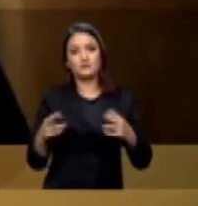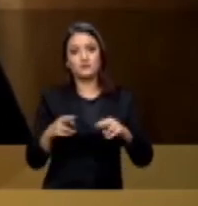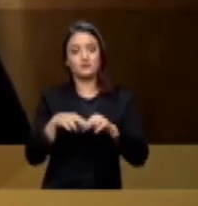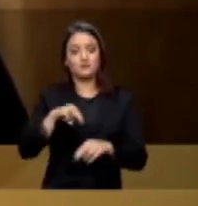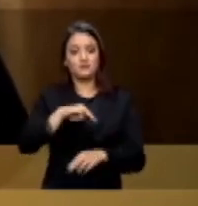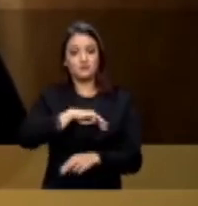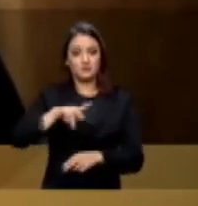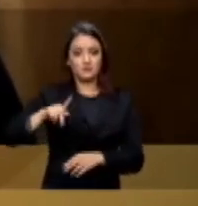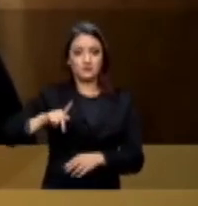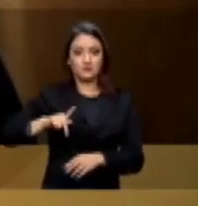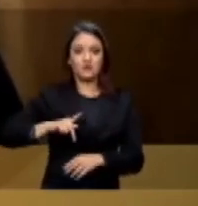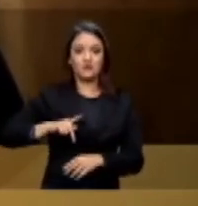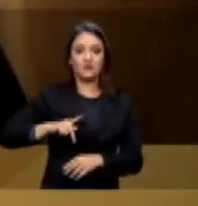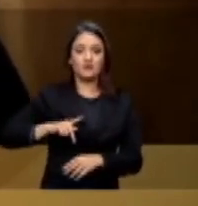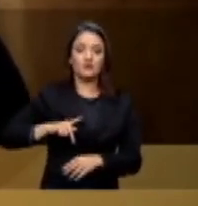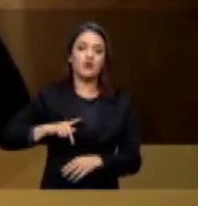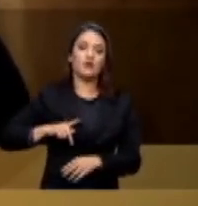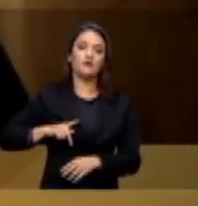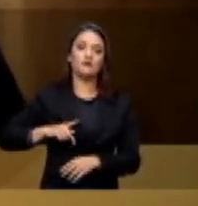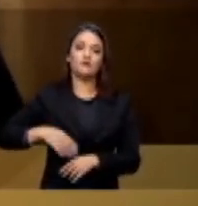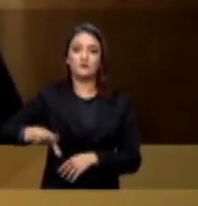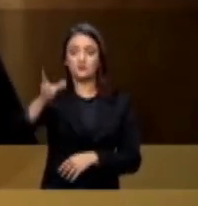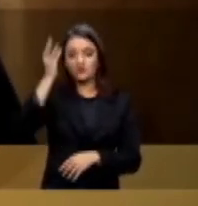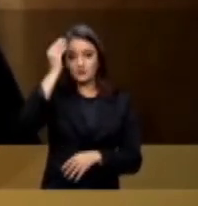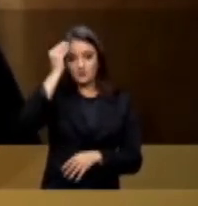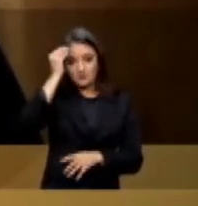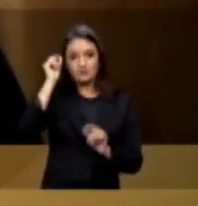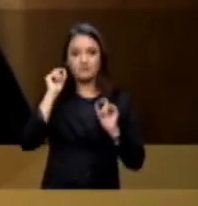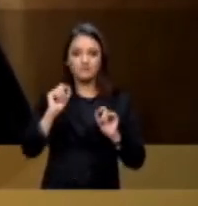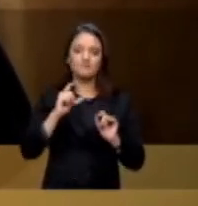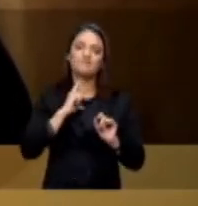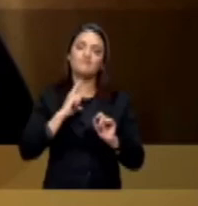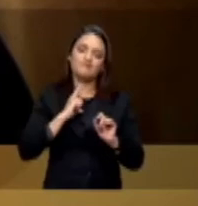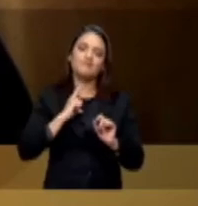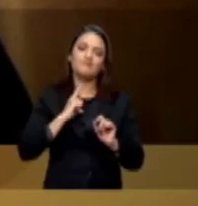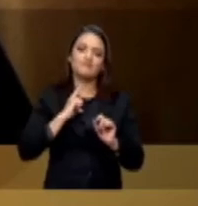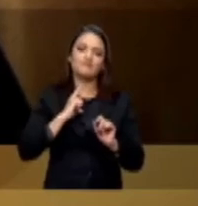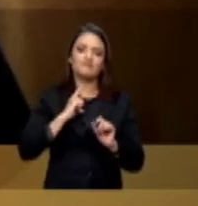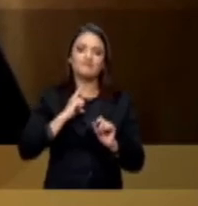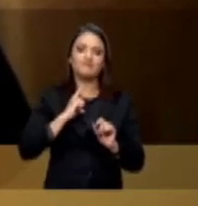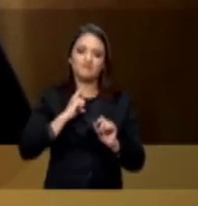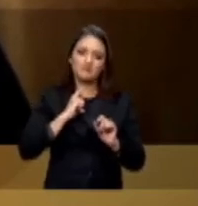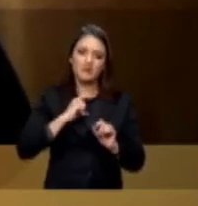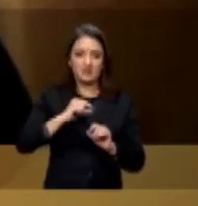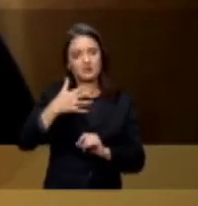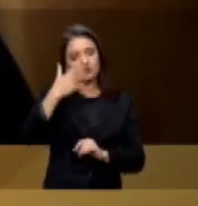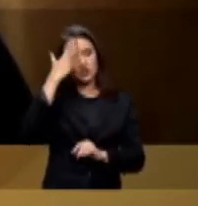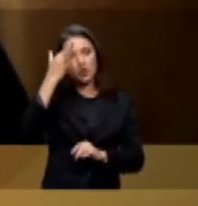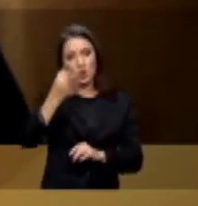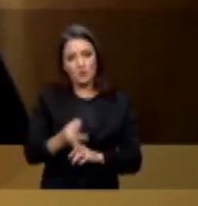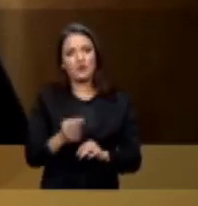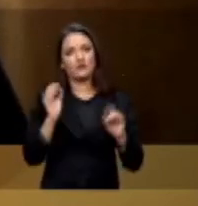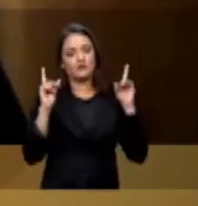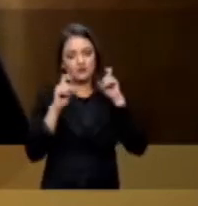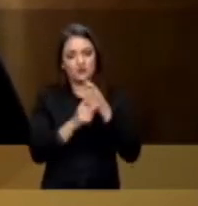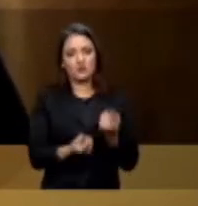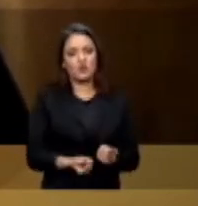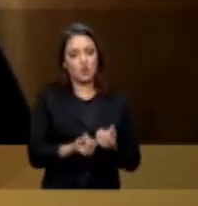Público entende e se solidariza com a excelência dos jornais brasileiros, as suas dificuldades